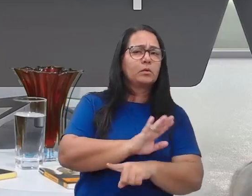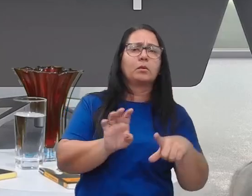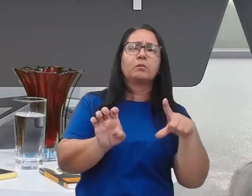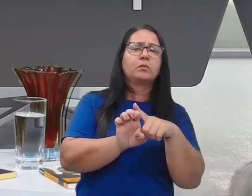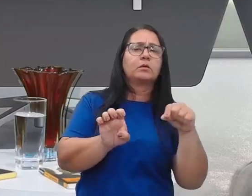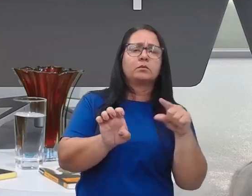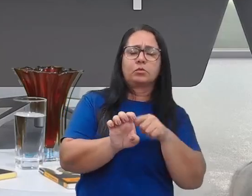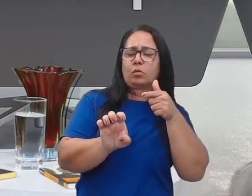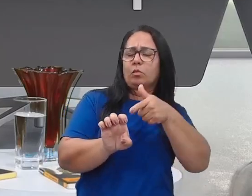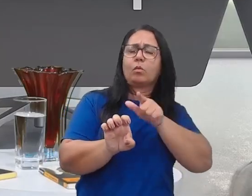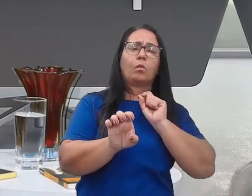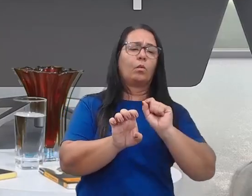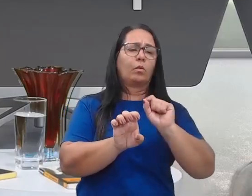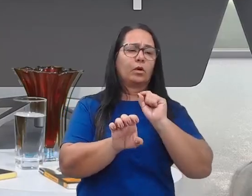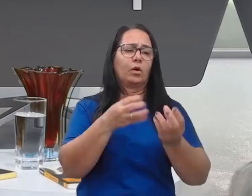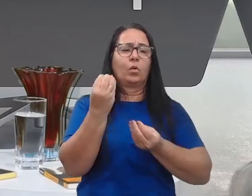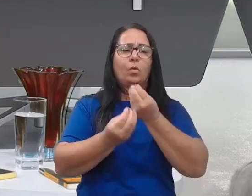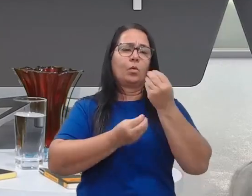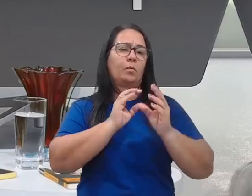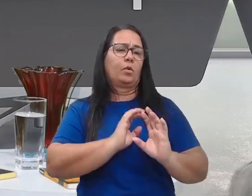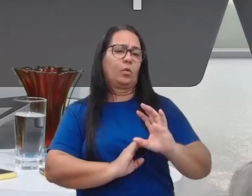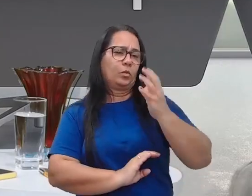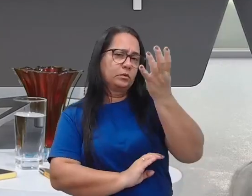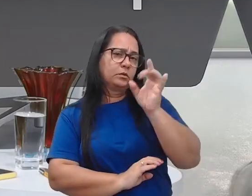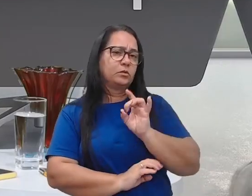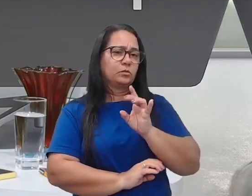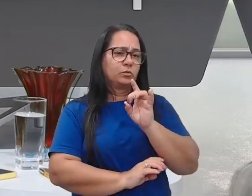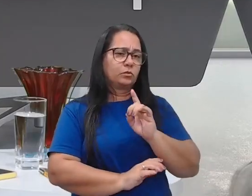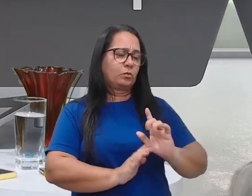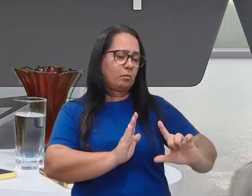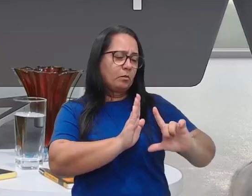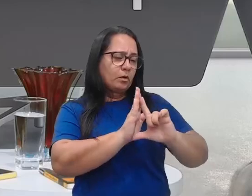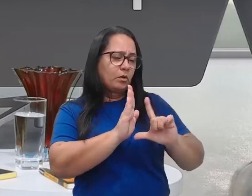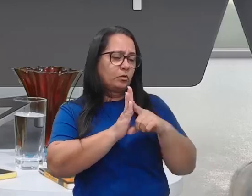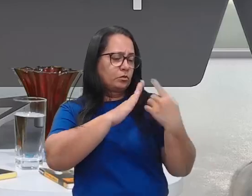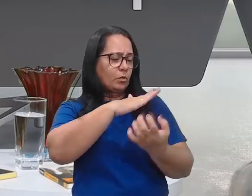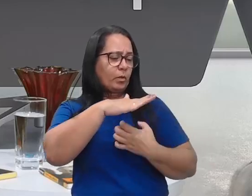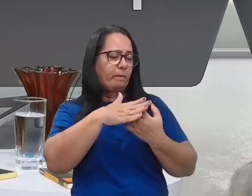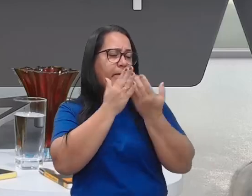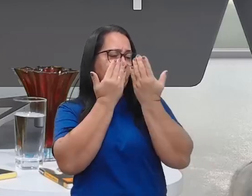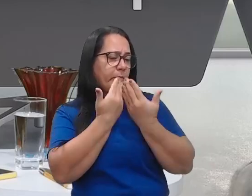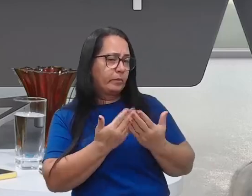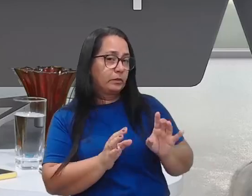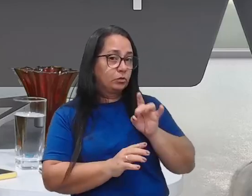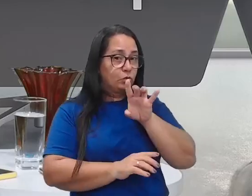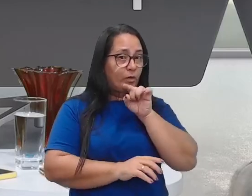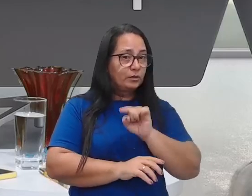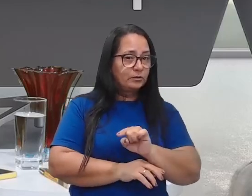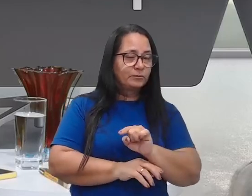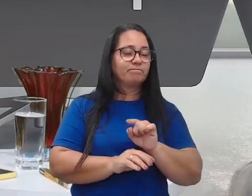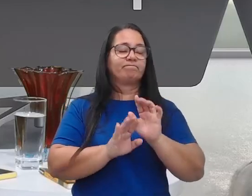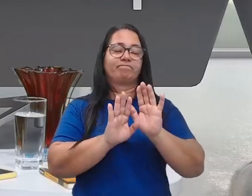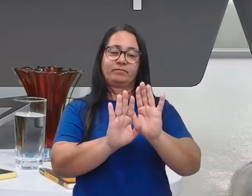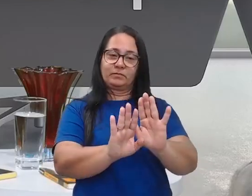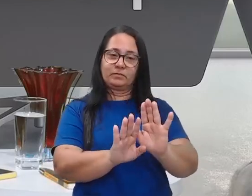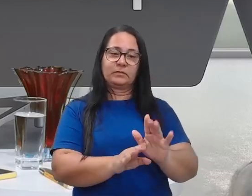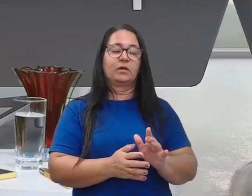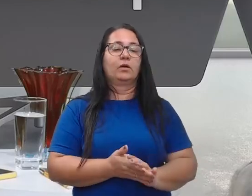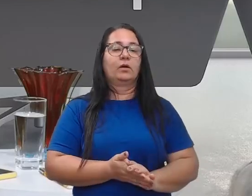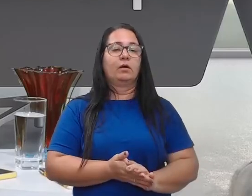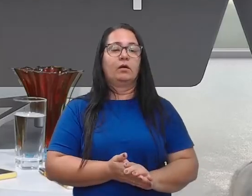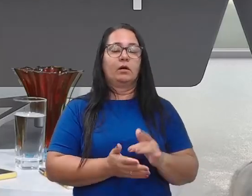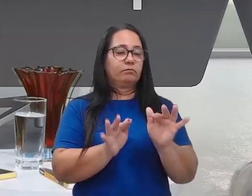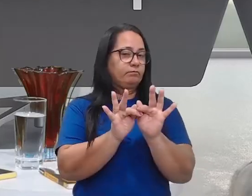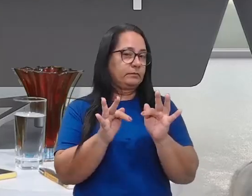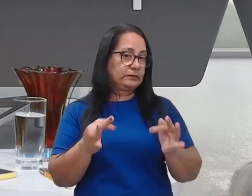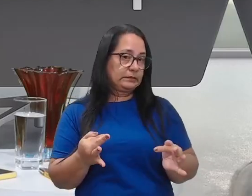isso acontecer? É só eu abrir um negócio, é só ter uma empresa? Então, vamos lá. O que é isso? Não é nem um bicho de 7 cabeças. Empreender é